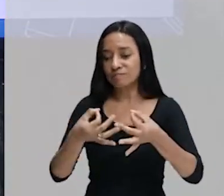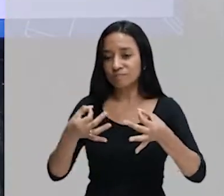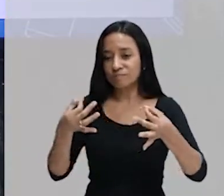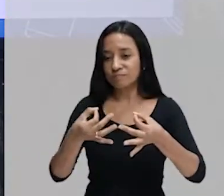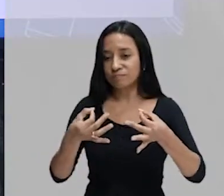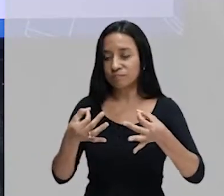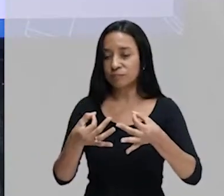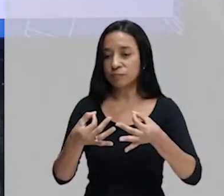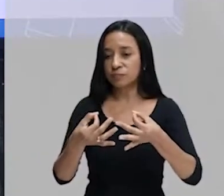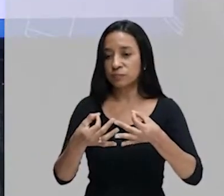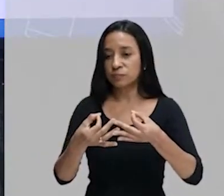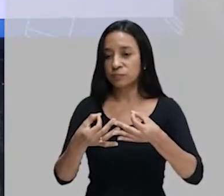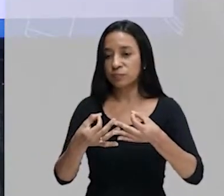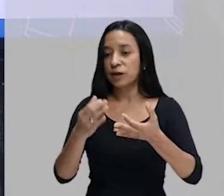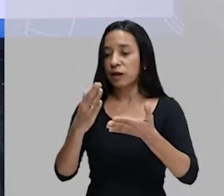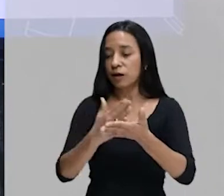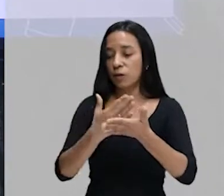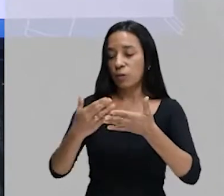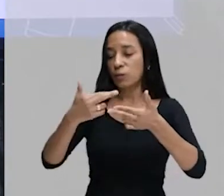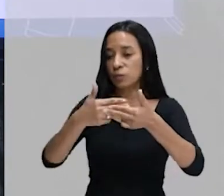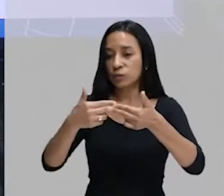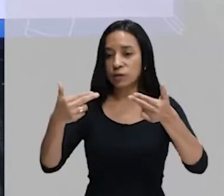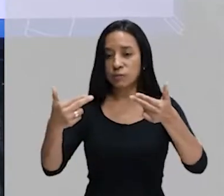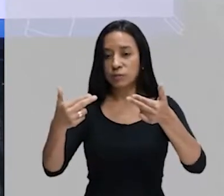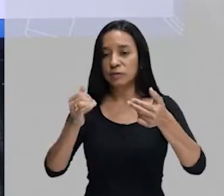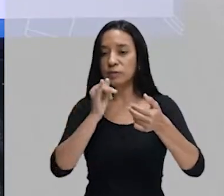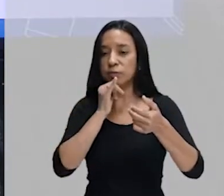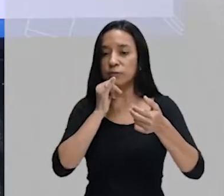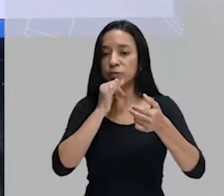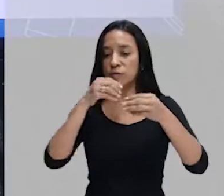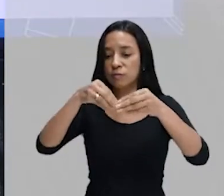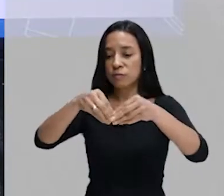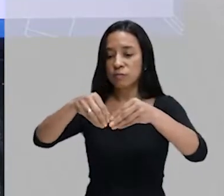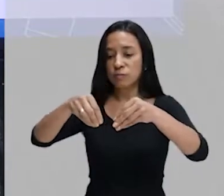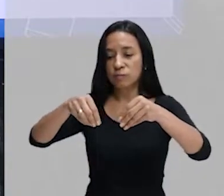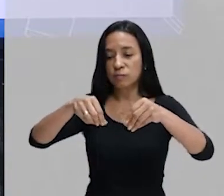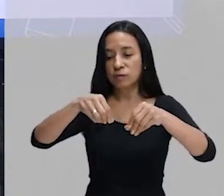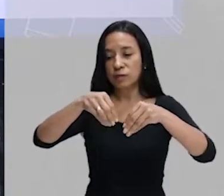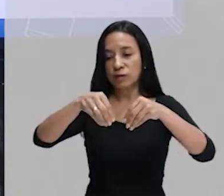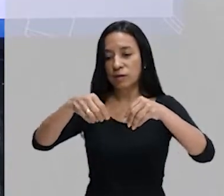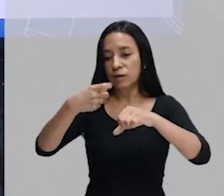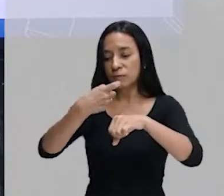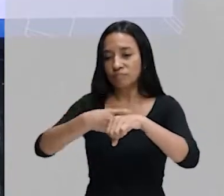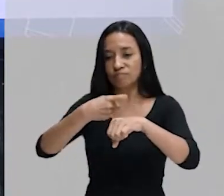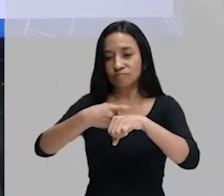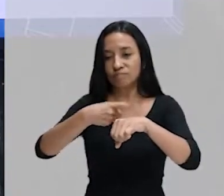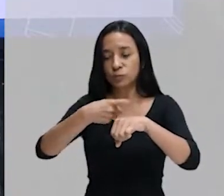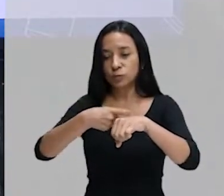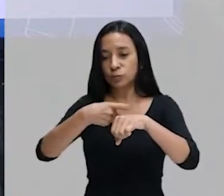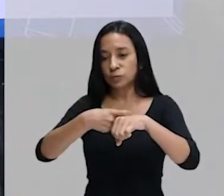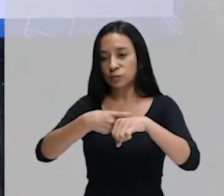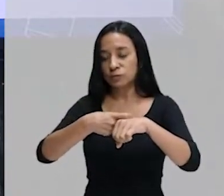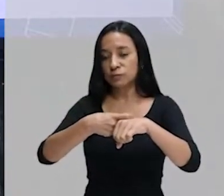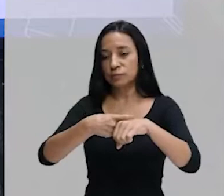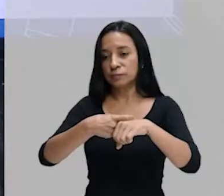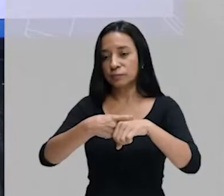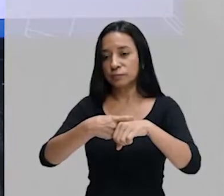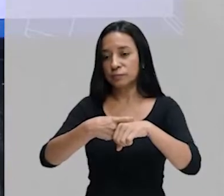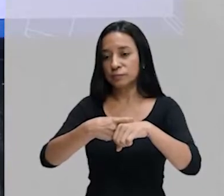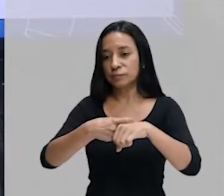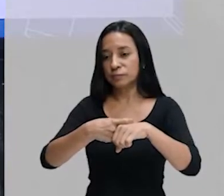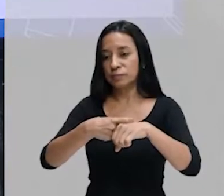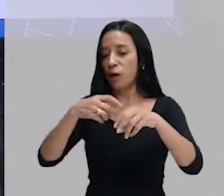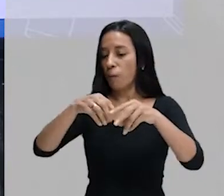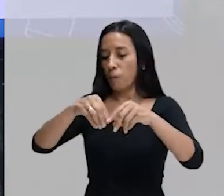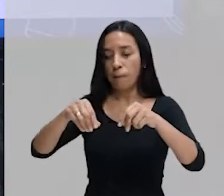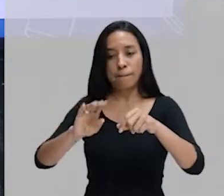perfeita. Então, alguns desses elementos são terra, uma terra mais dura, tá? E suave, não